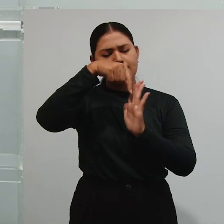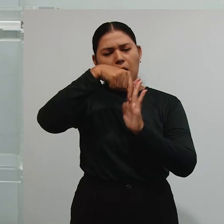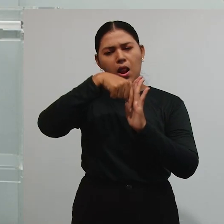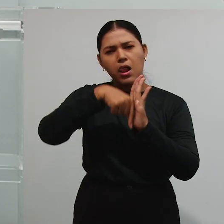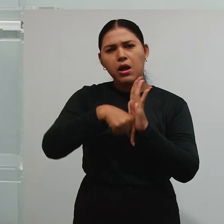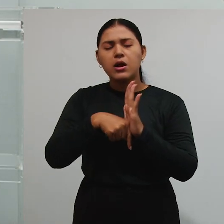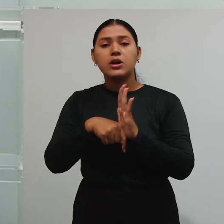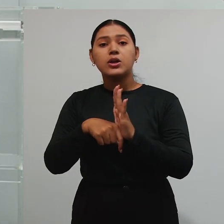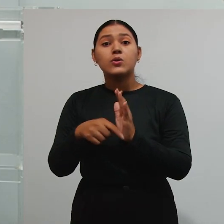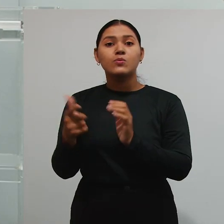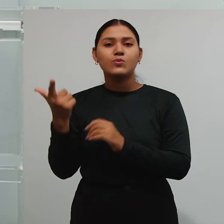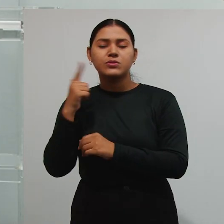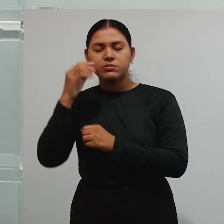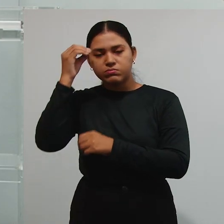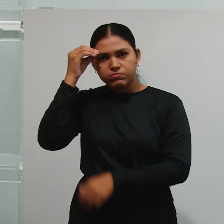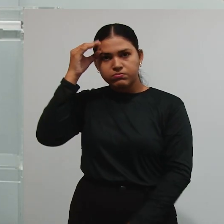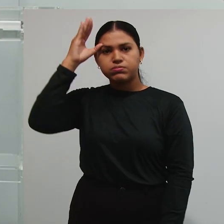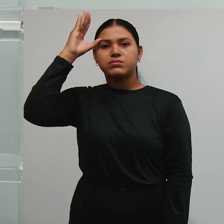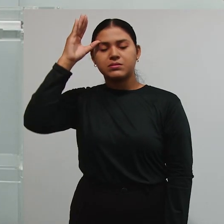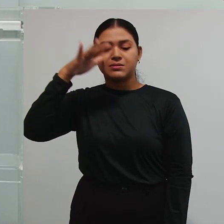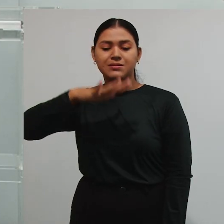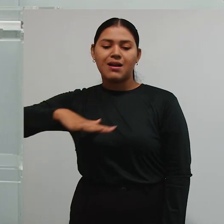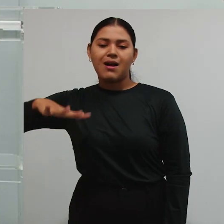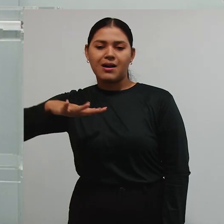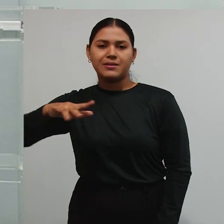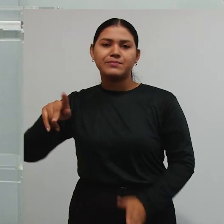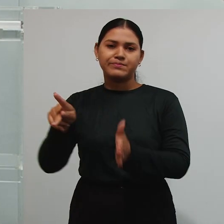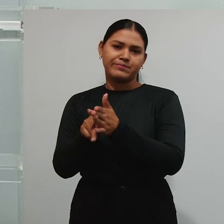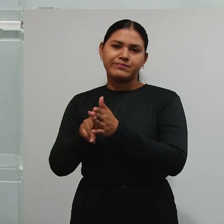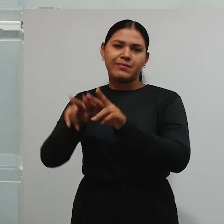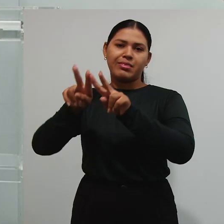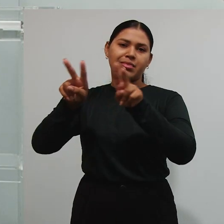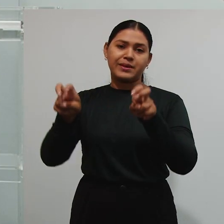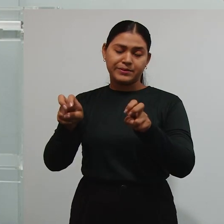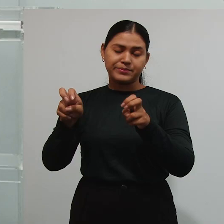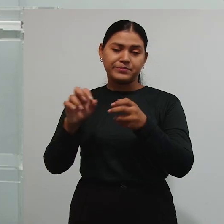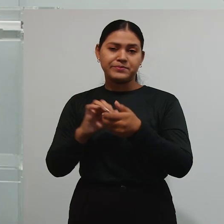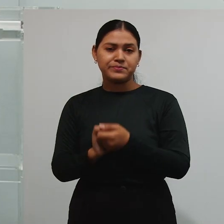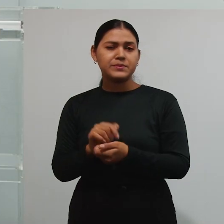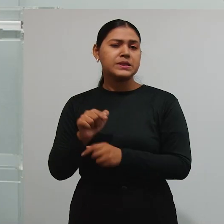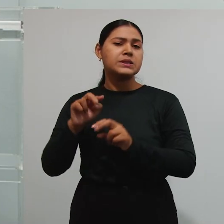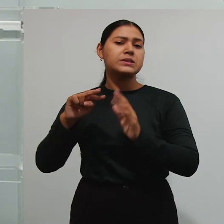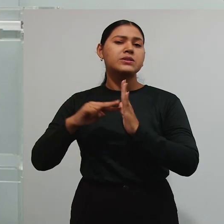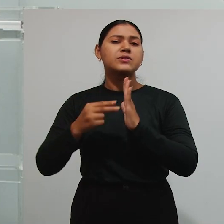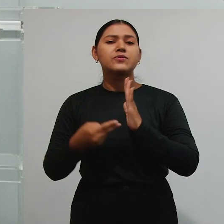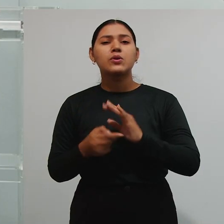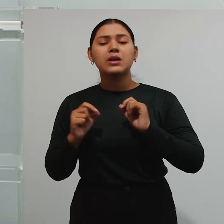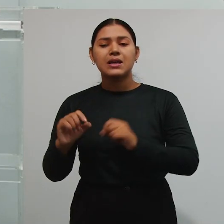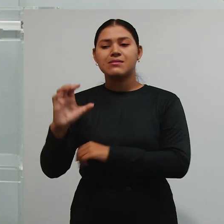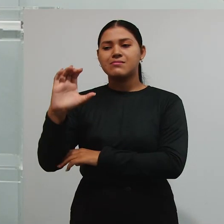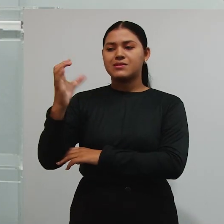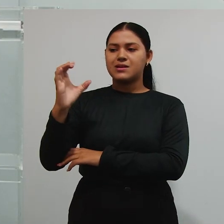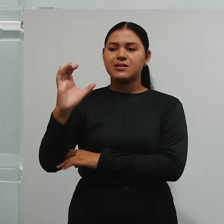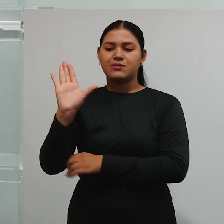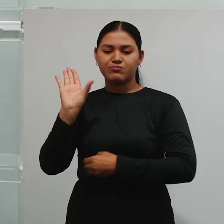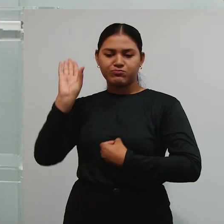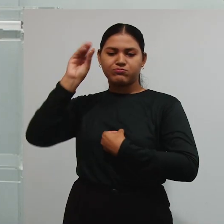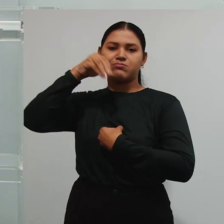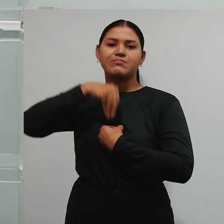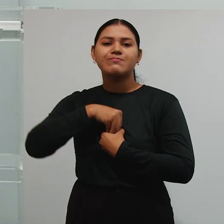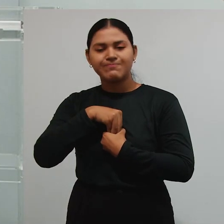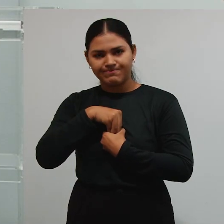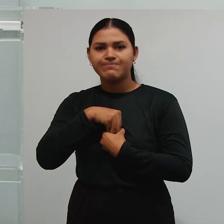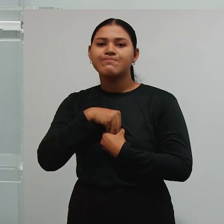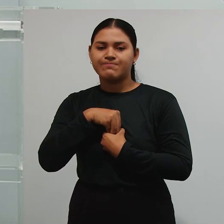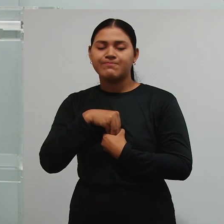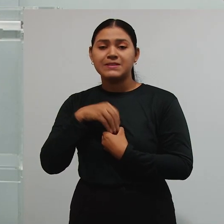tornou a pessoa a respeito daquele assunto. E isso demonstra cientificidade. A cientificidade pode